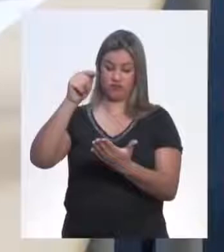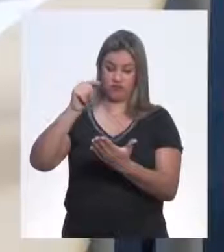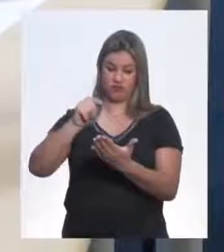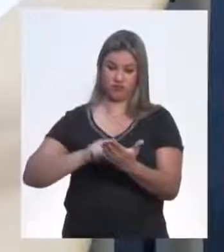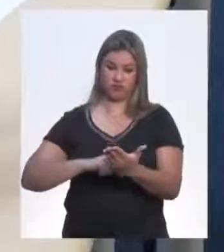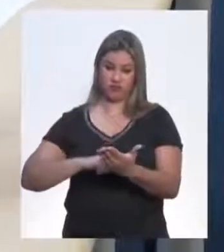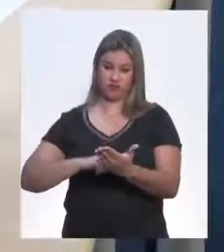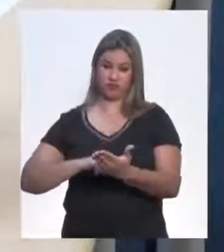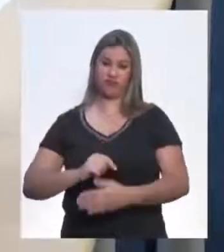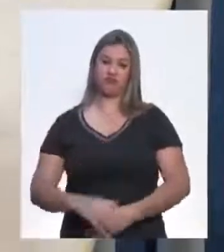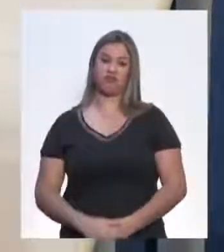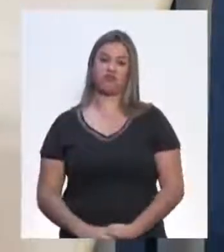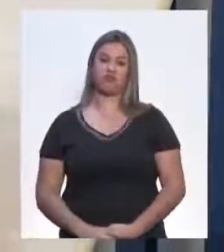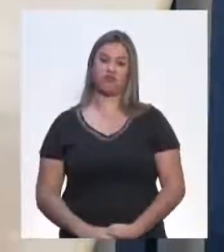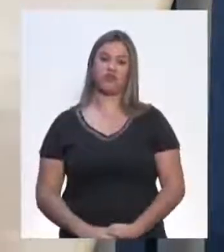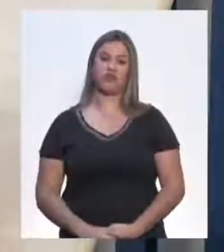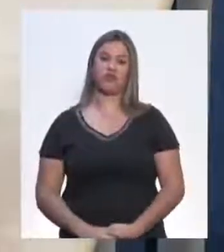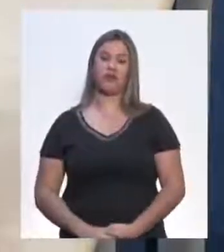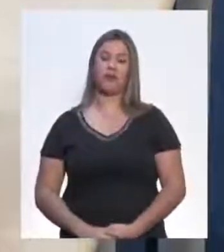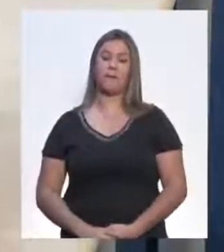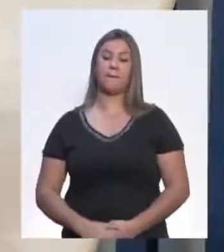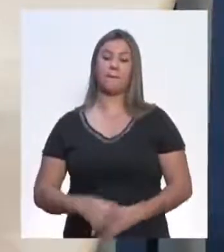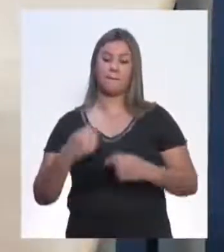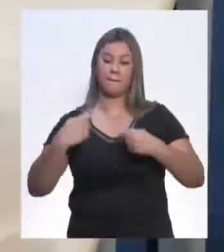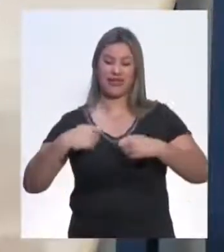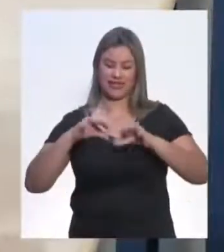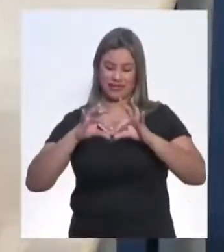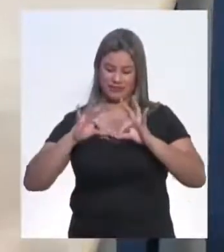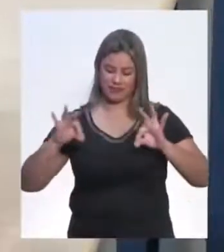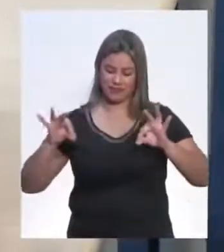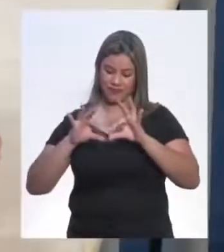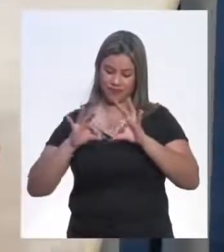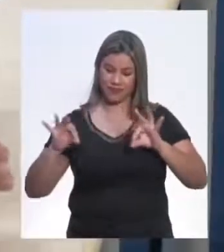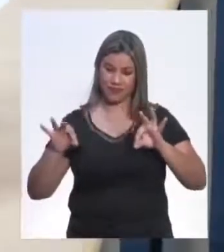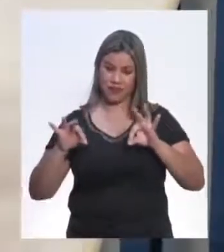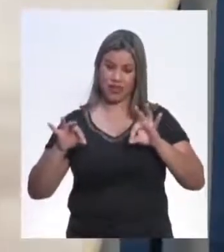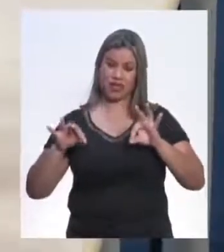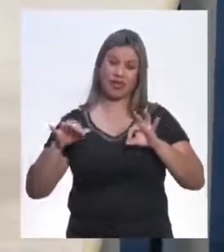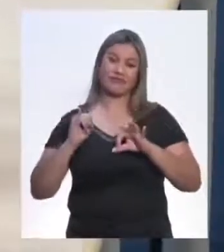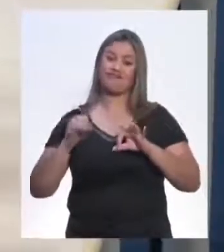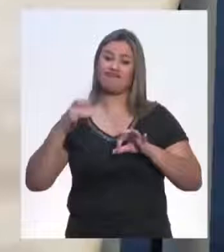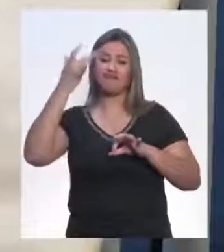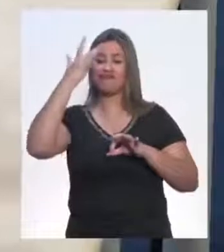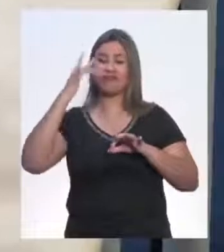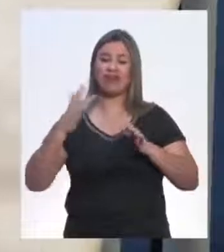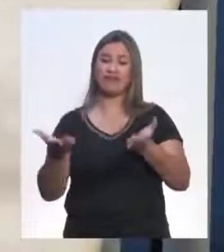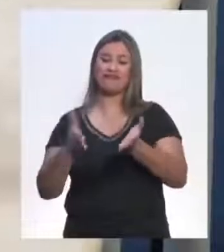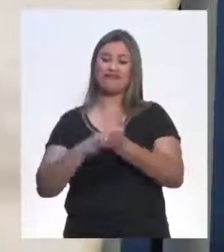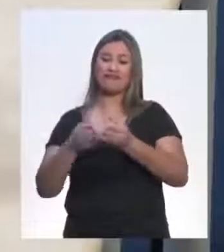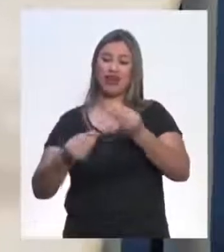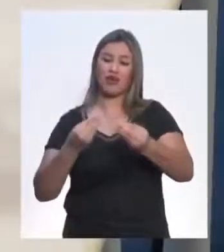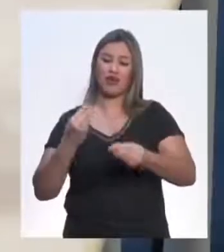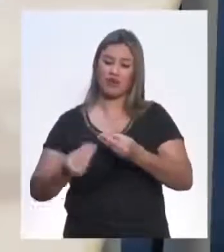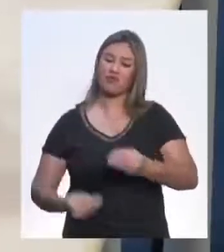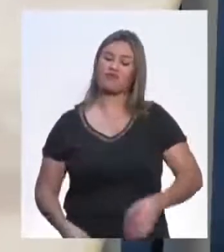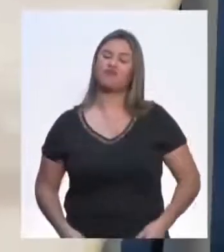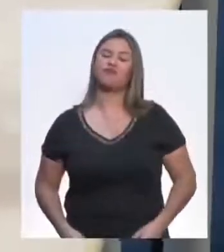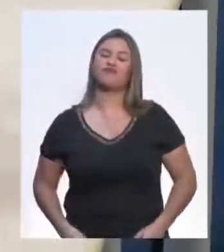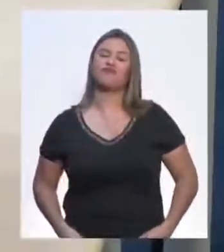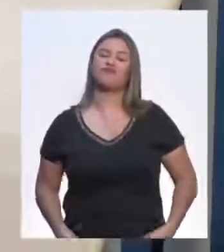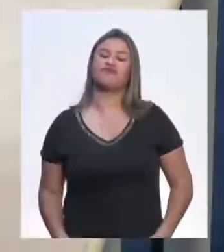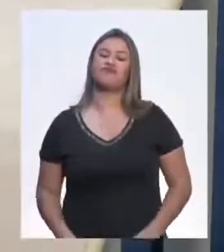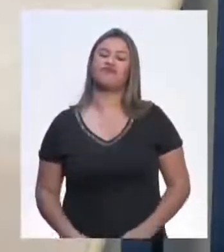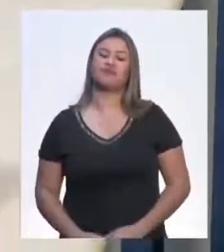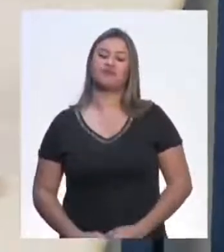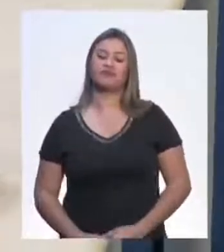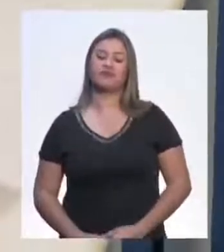da marca. Sim. Por isso que foi feita a marca. Preciso da marca, senão eu não sei aonde ele vai fechar exatamente. O que eu vou fazer